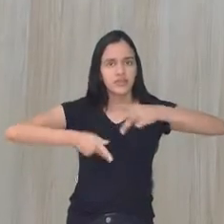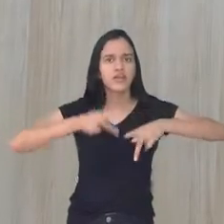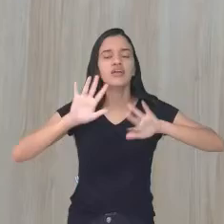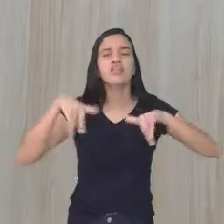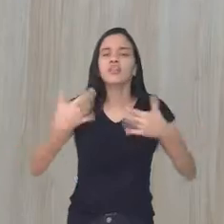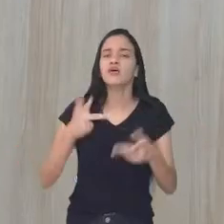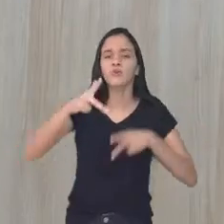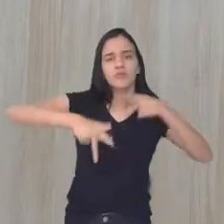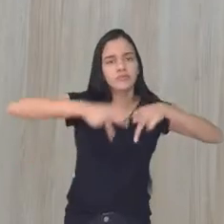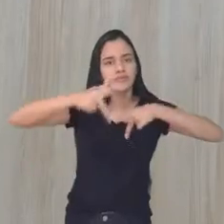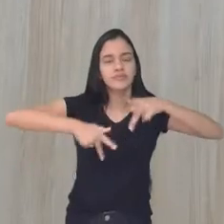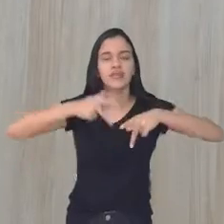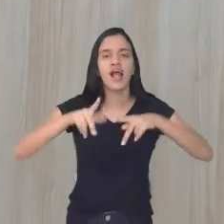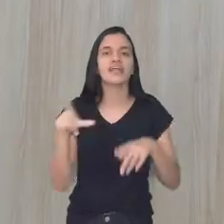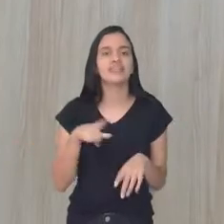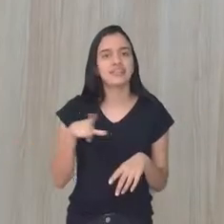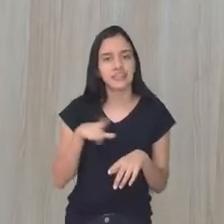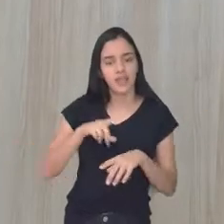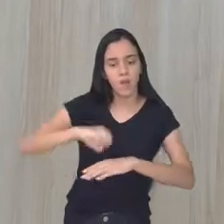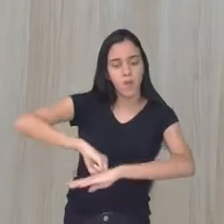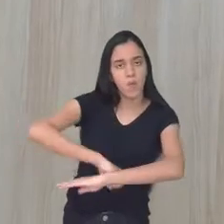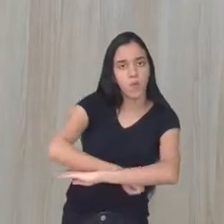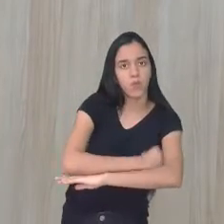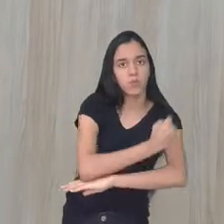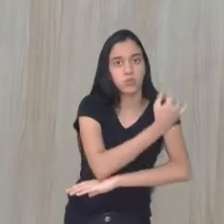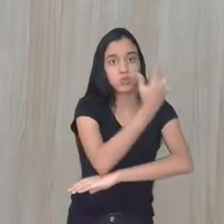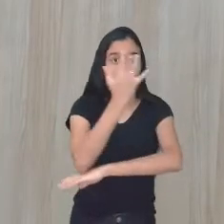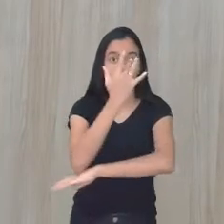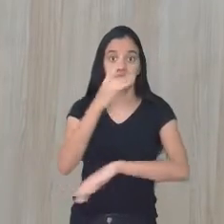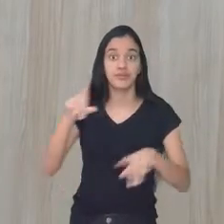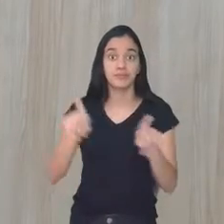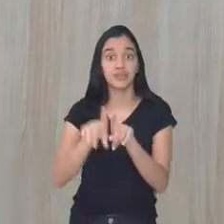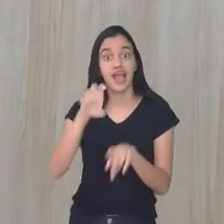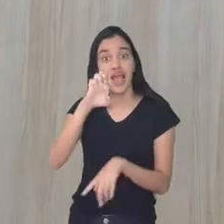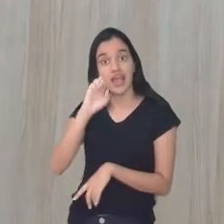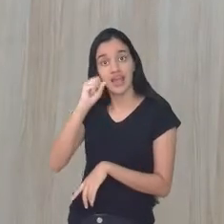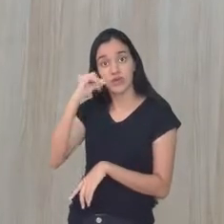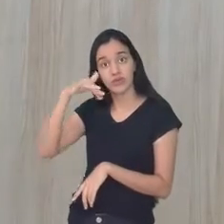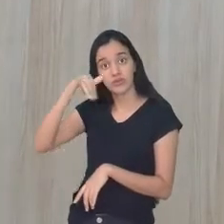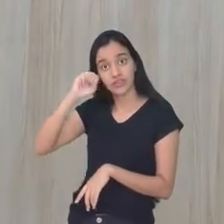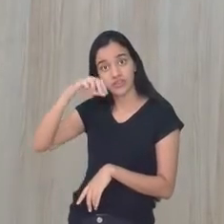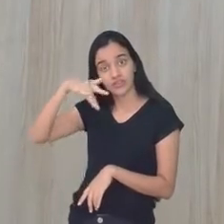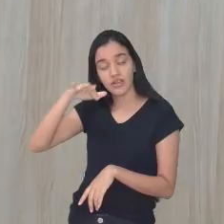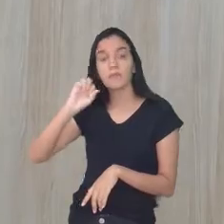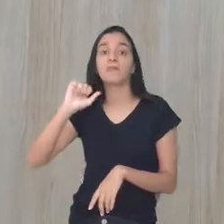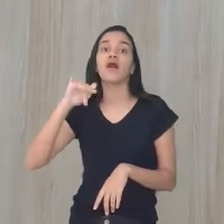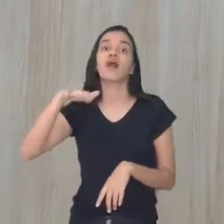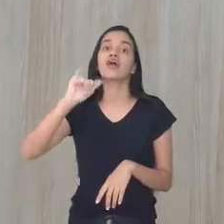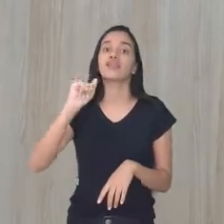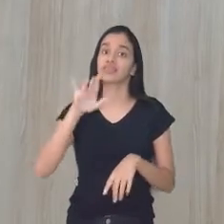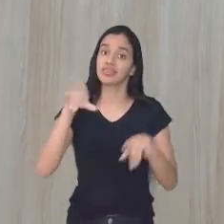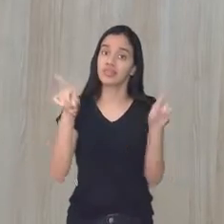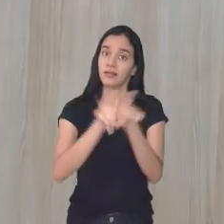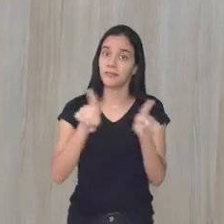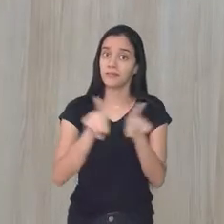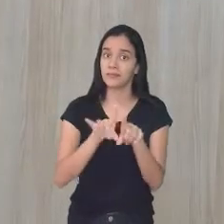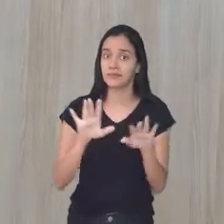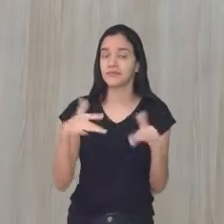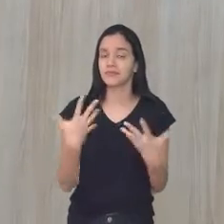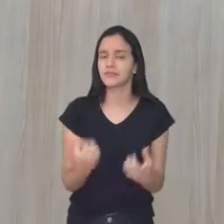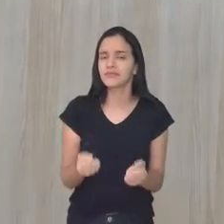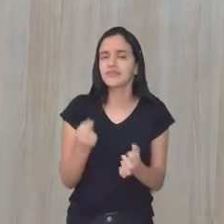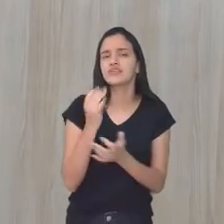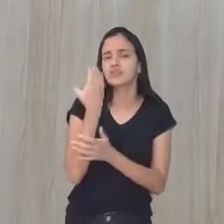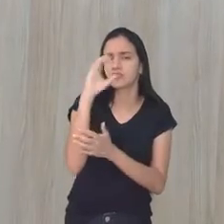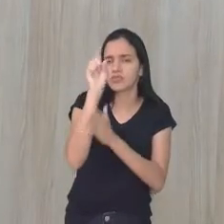essa população compõe os ecossistemas também. Mas, para estudar a população, nós vamos, em ciência, estudar